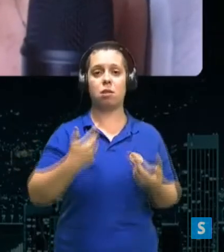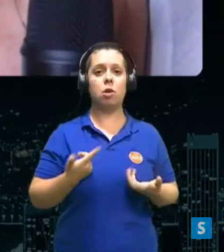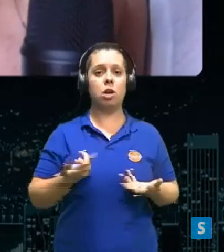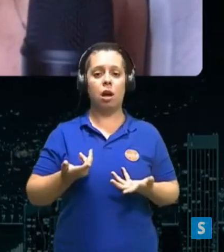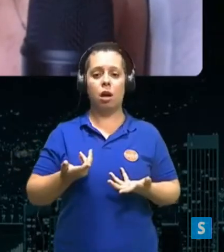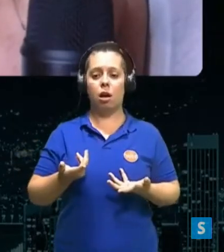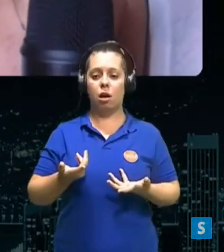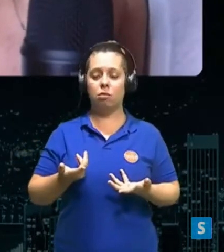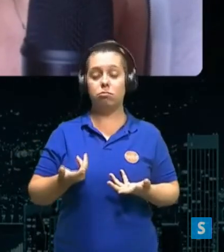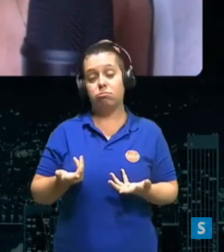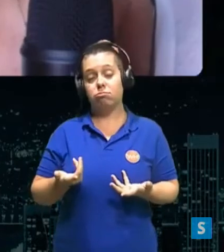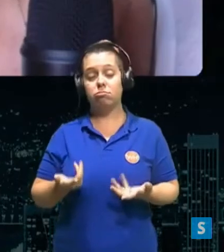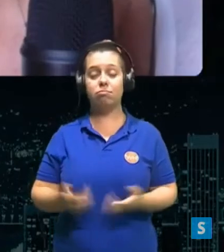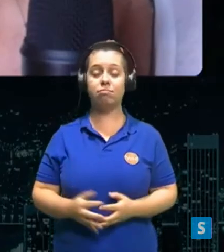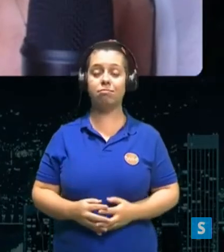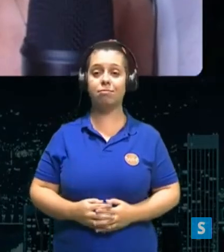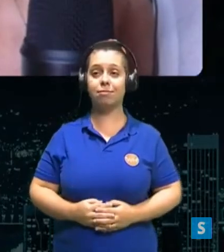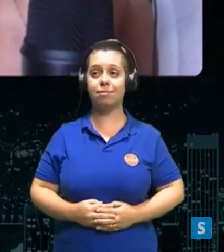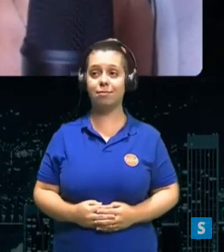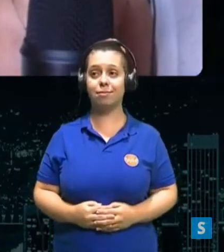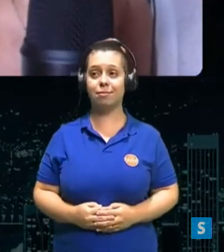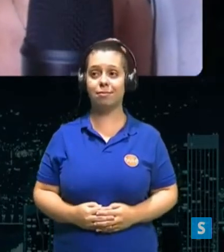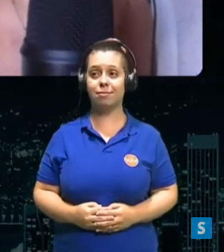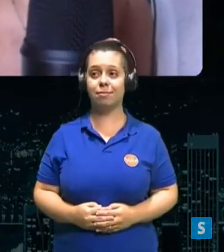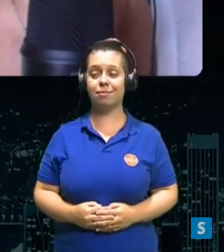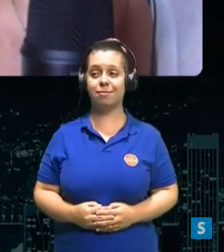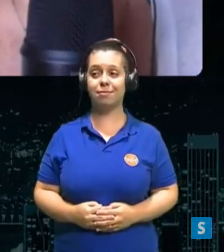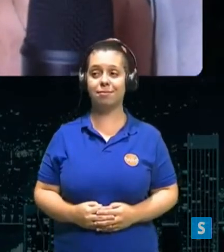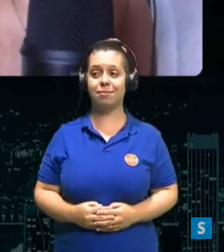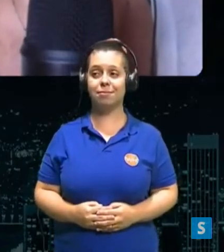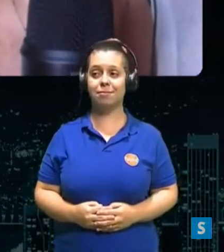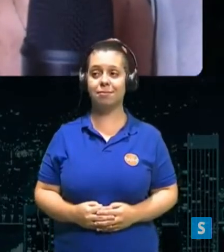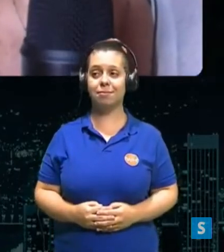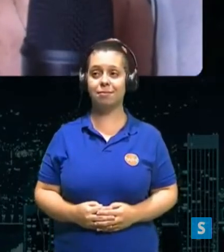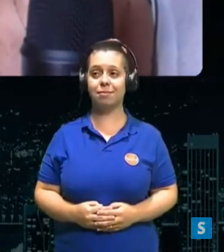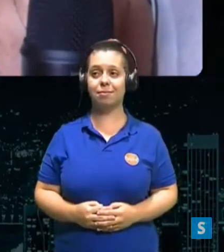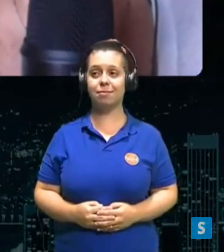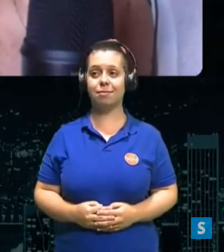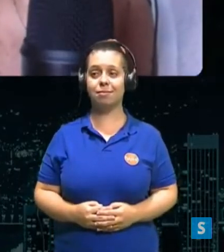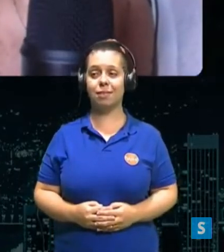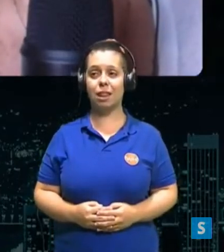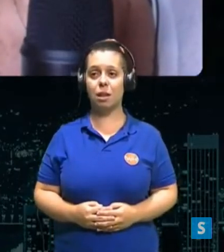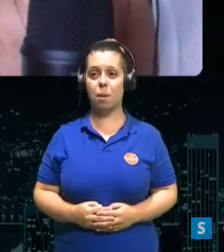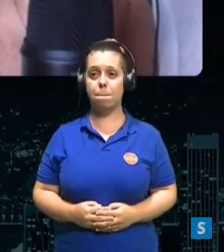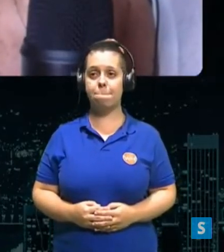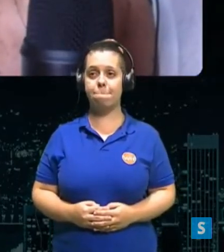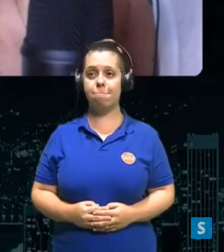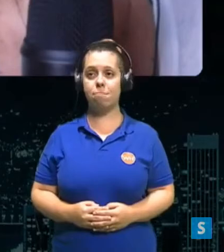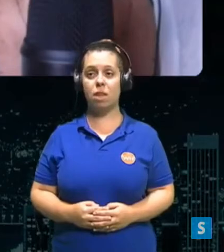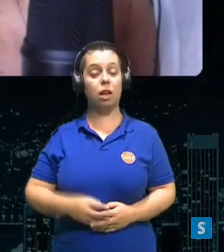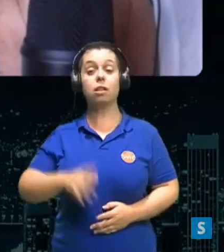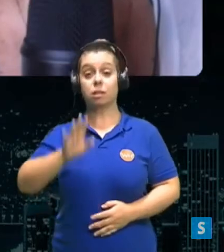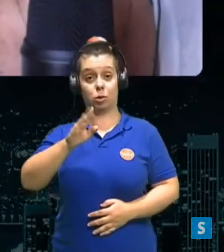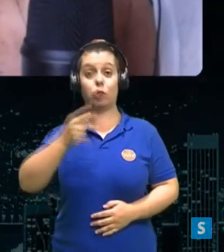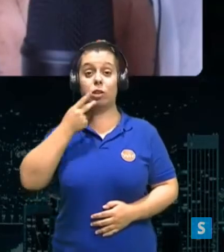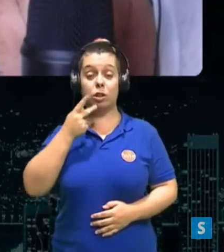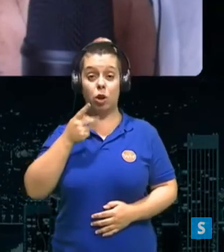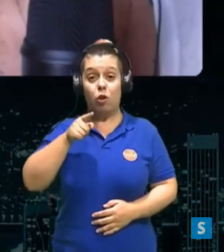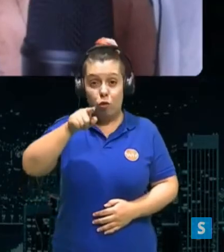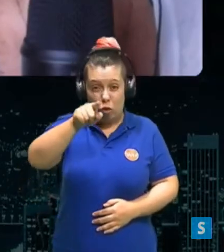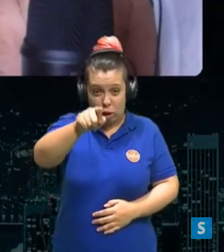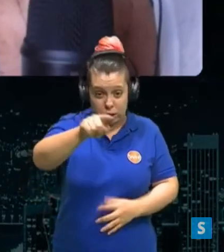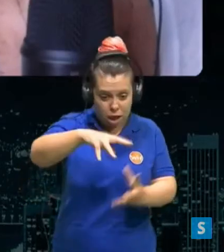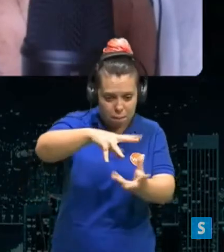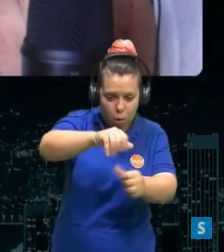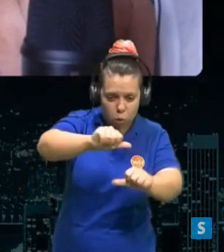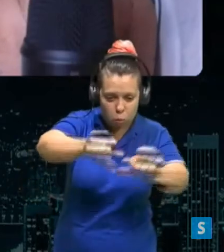agirem então nós estamos dizendo o seguinte Olha se você quer mudar o mundo você tem